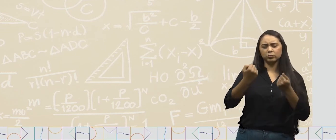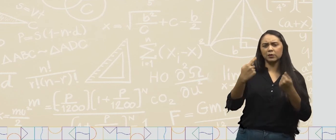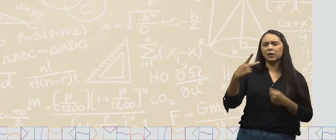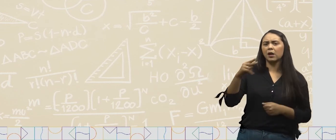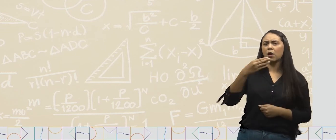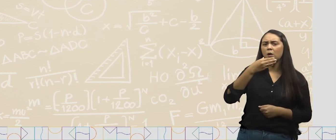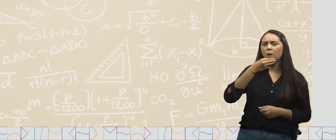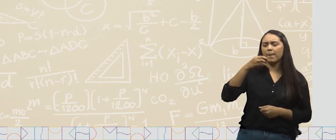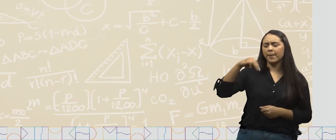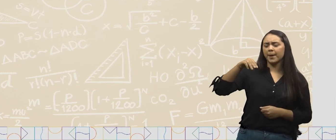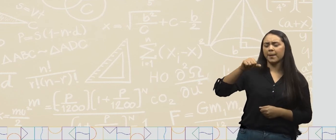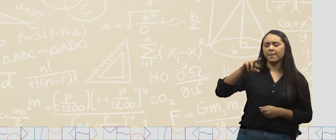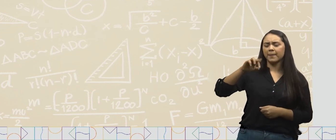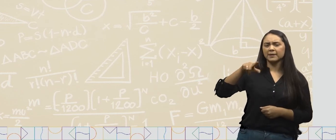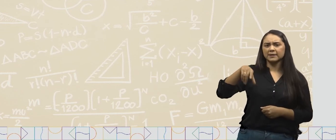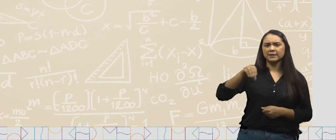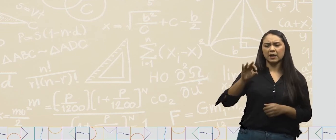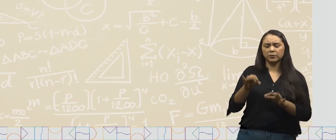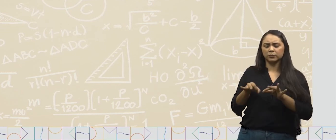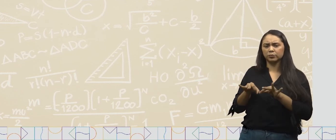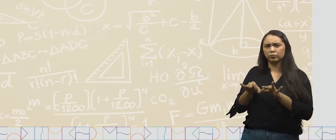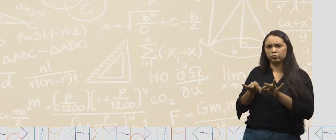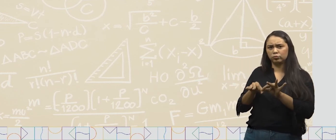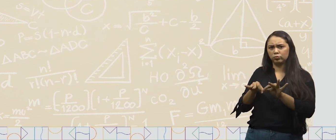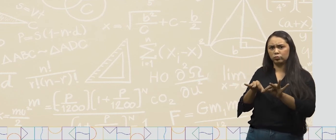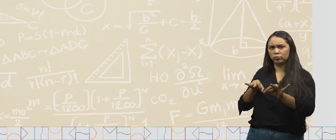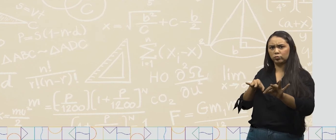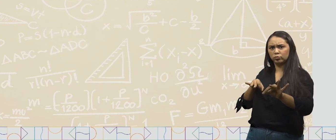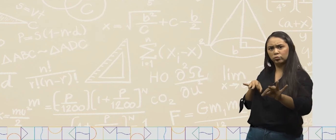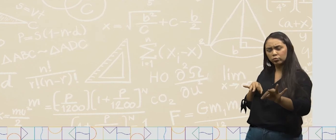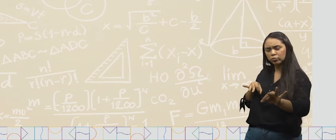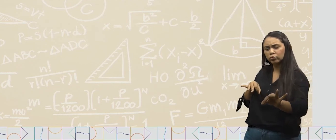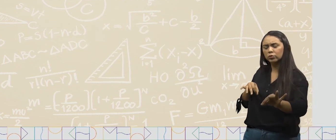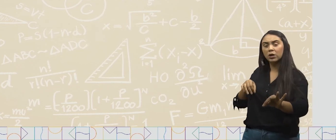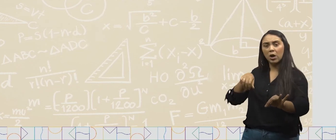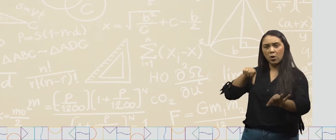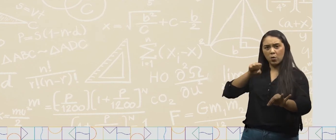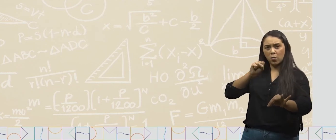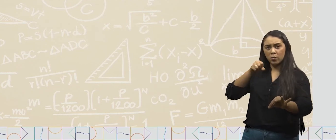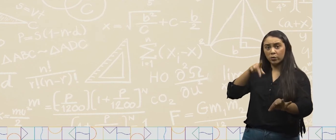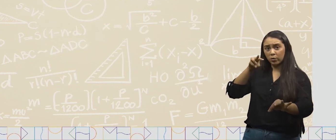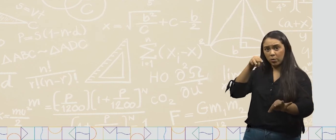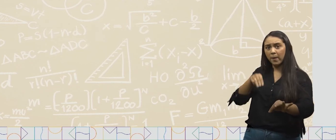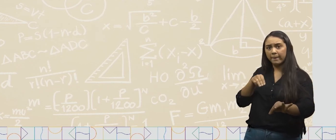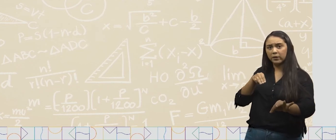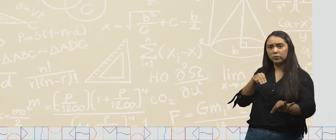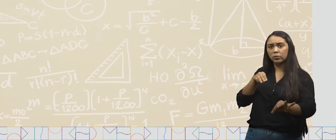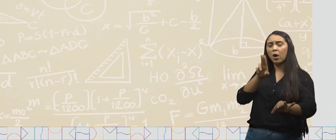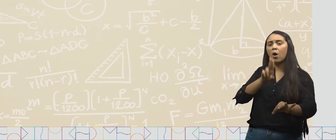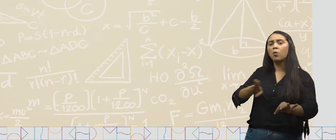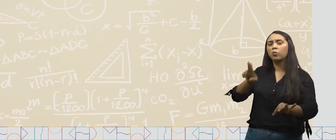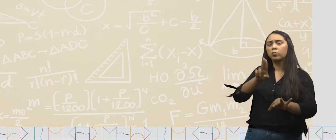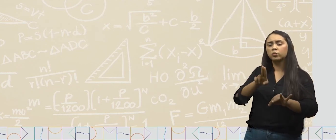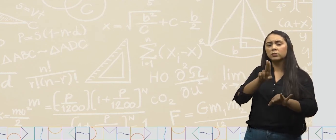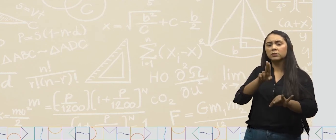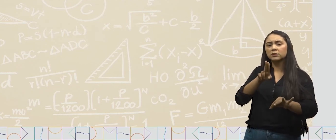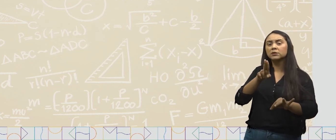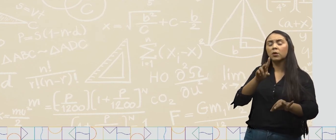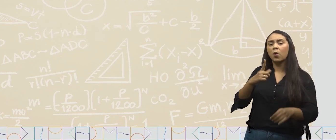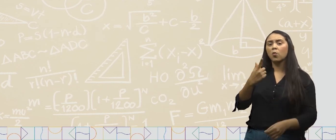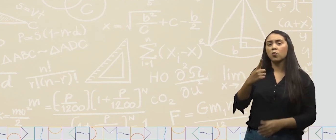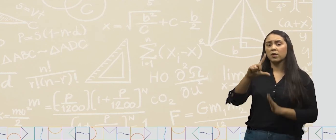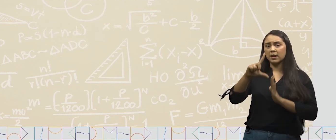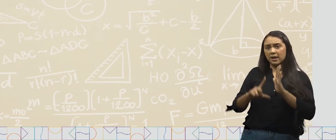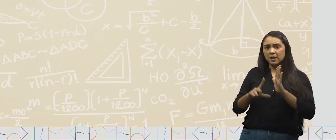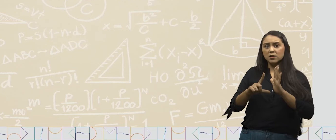Marcelo consome 1 litro de gasolina a cada 8 quilômetros rodados.